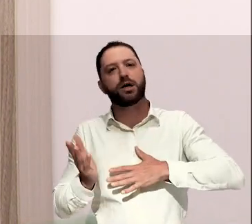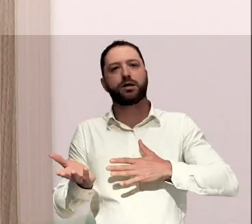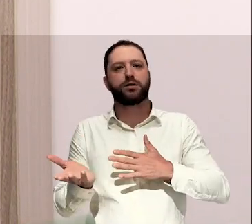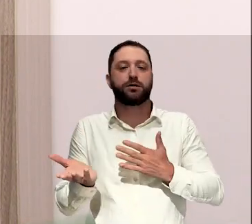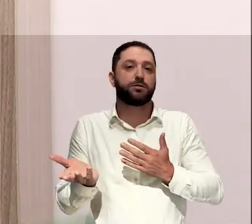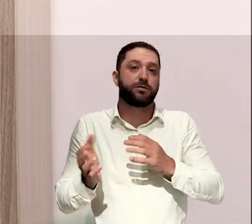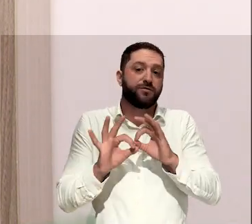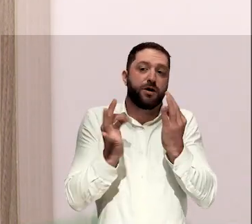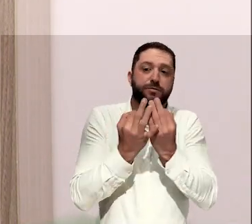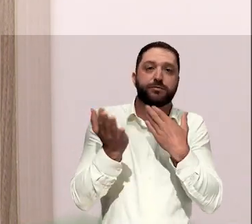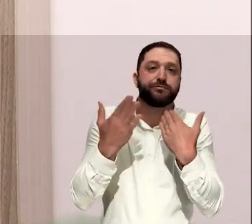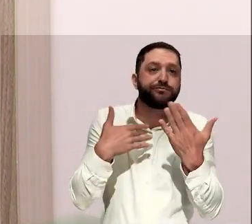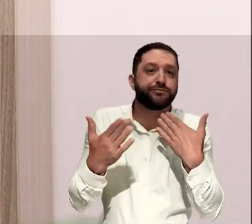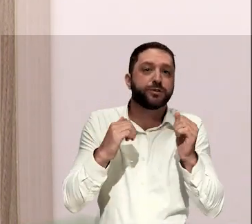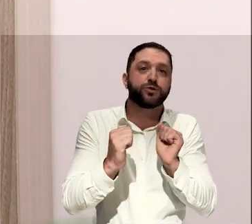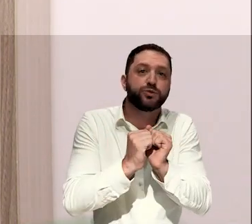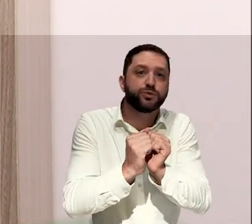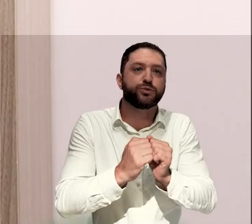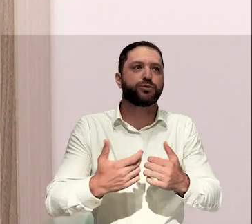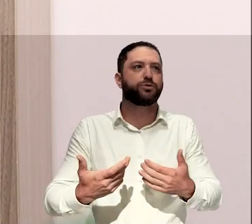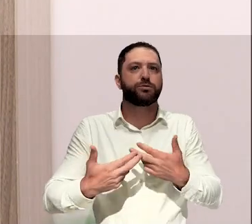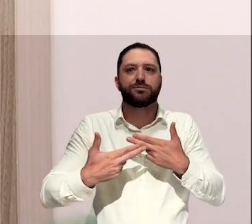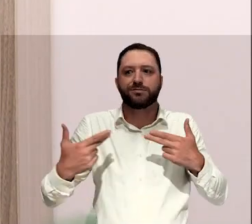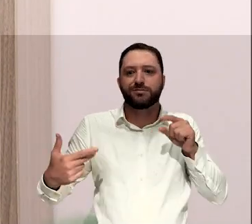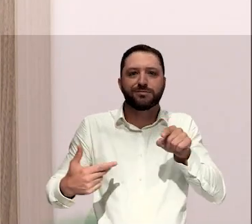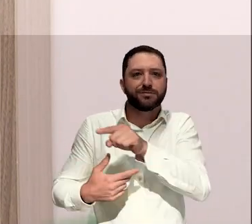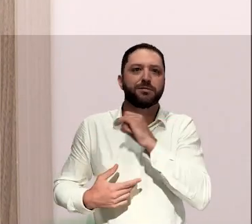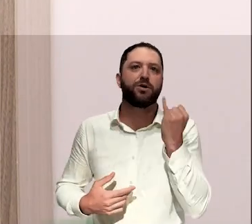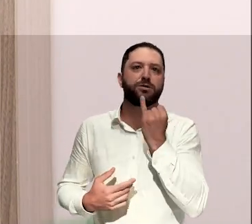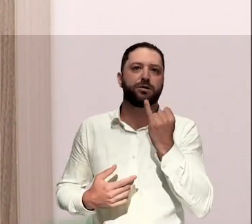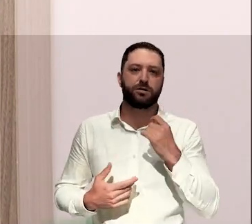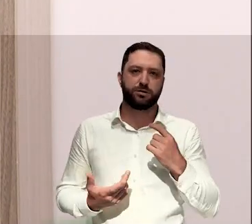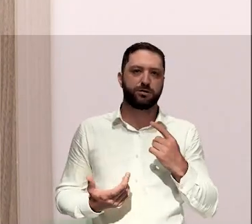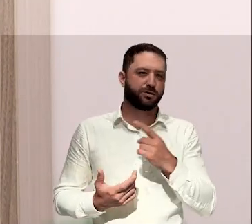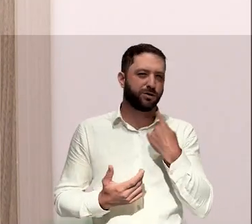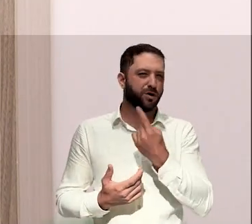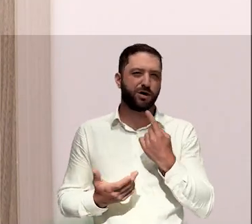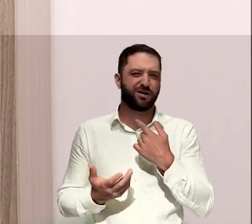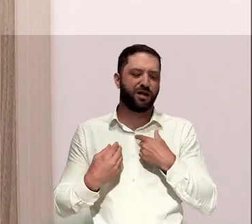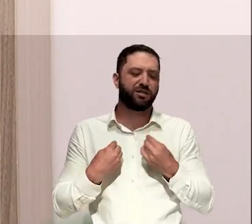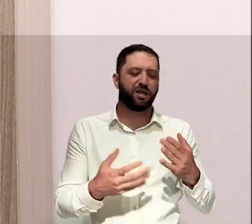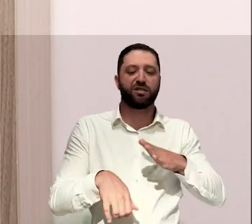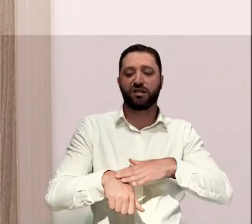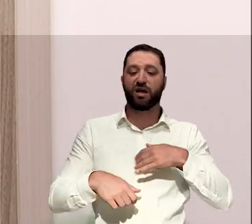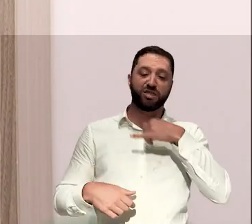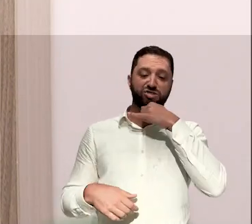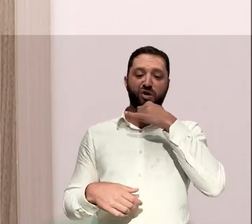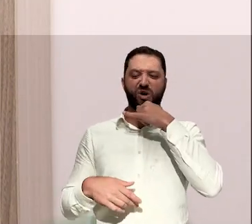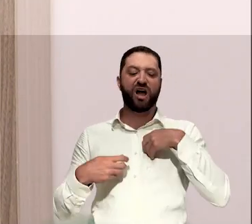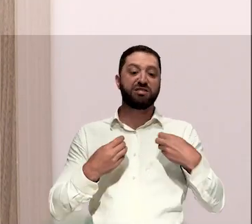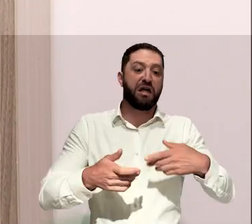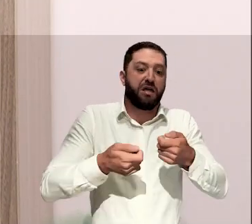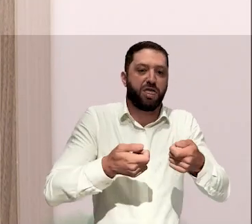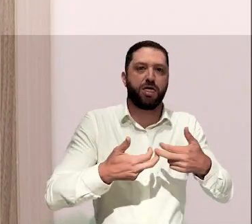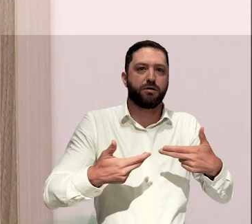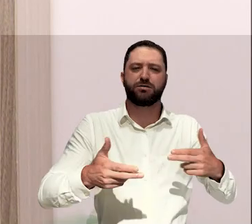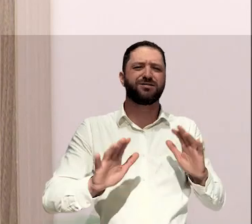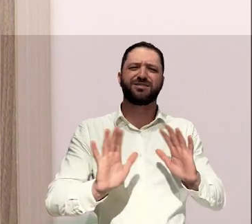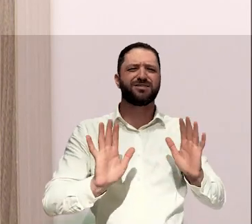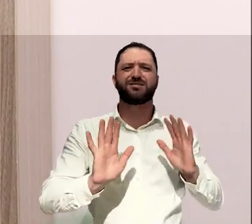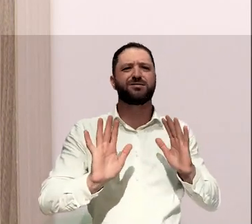à tarde, um tempo de fazer um ninho com a família. A gente é muito acostumado a preencher o tempo,